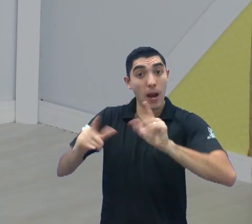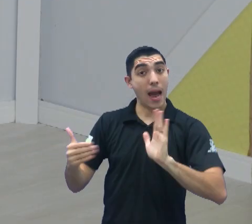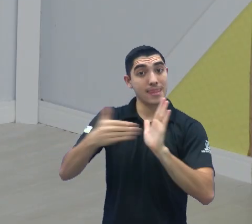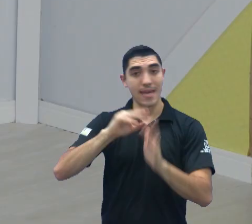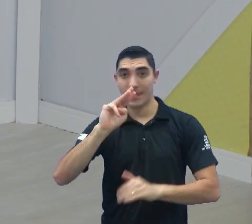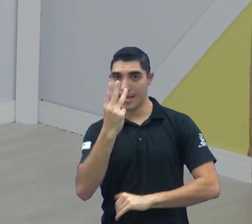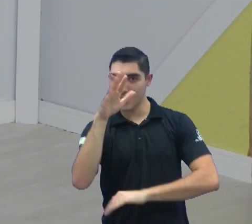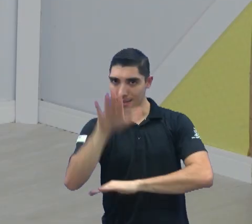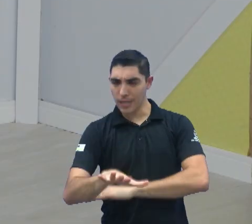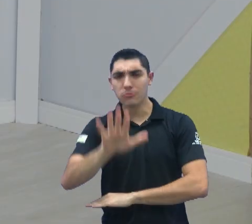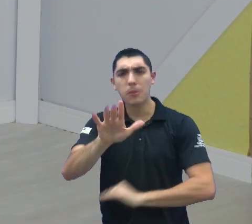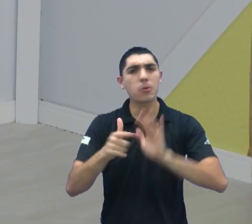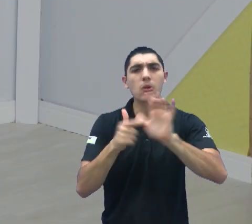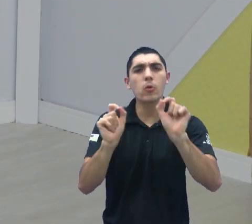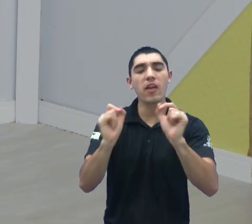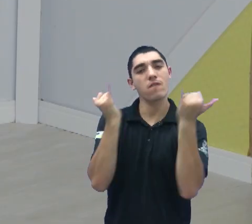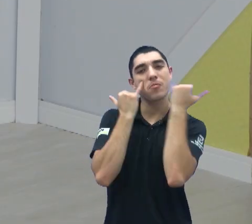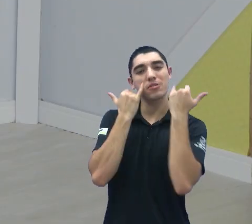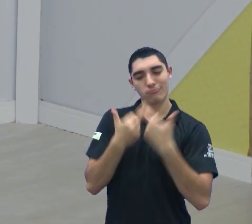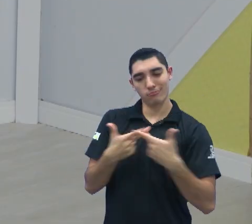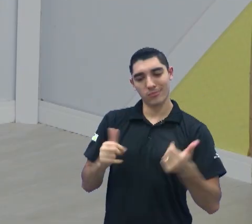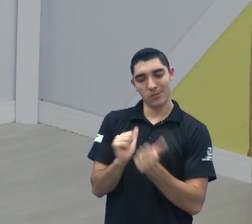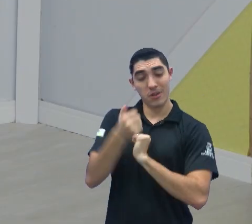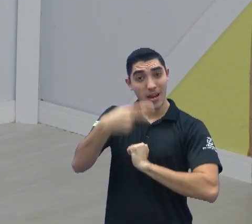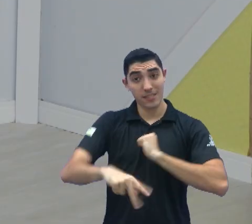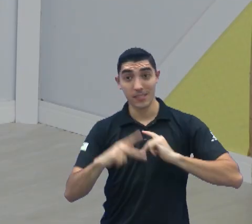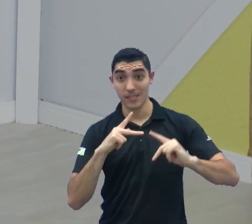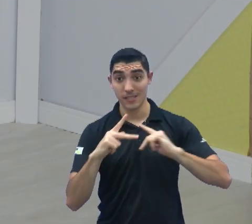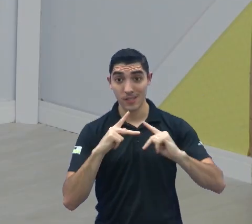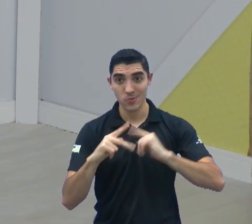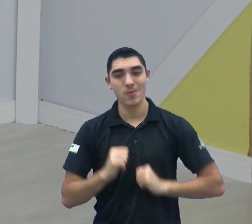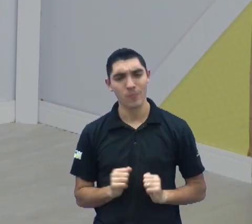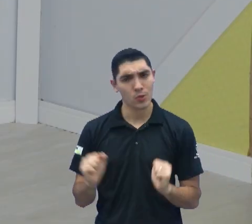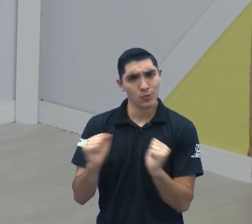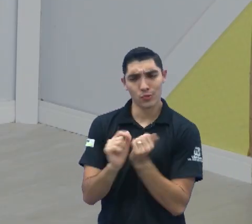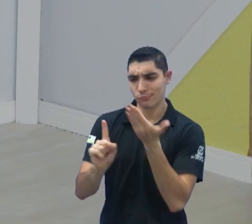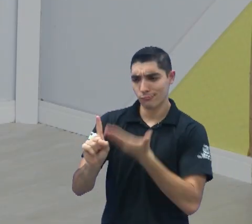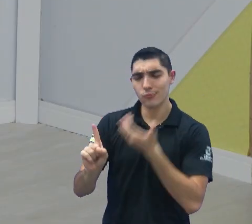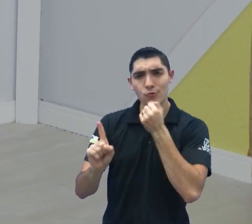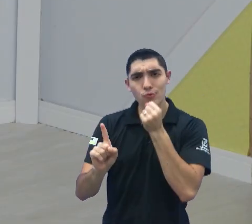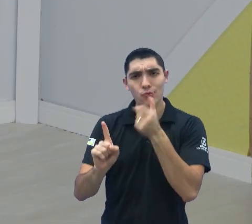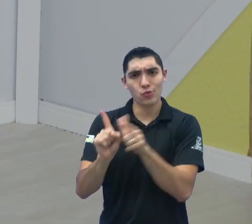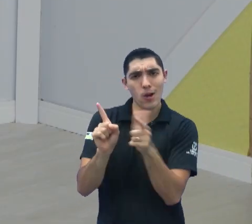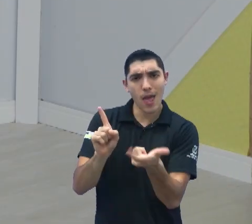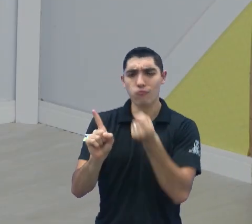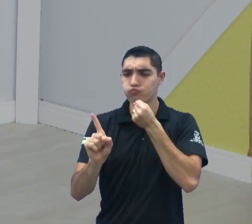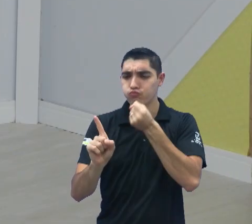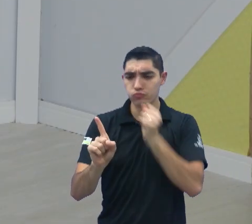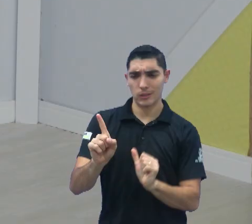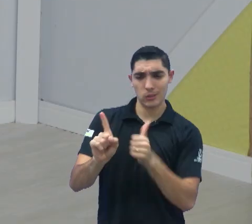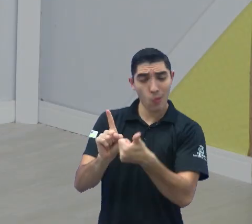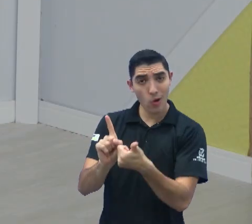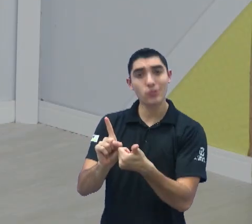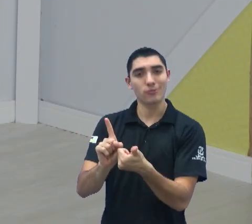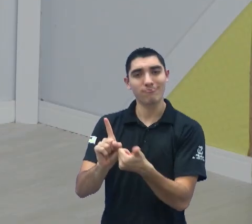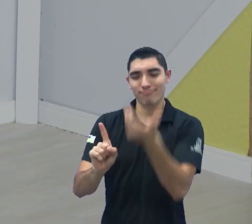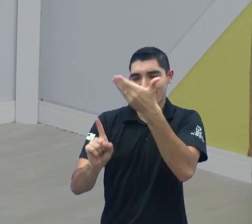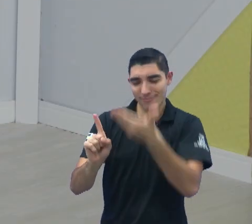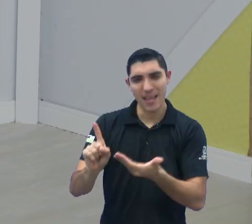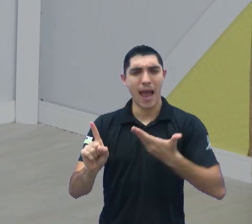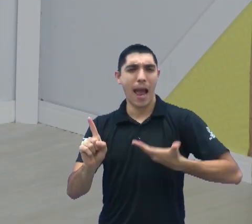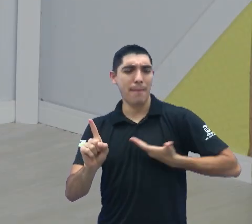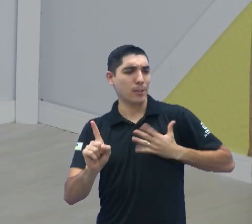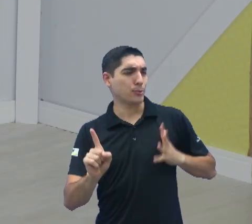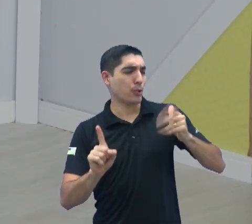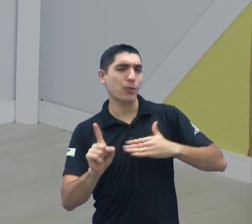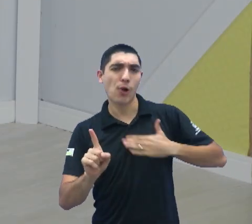trazendo as principais informações do esporte da nossa cidade. Aqui comigo ele, jornalista, repórter esportivo, o amigão da